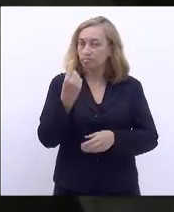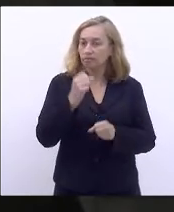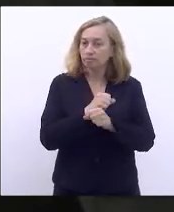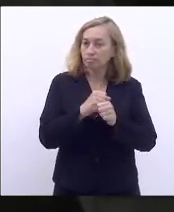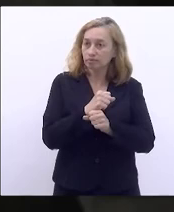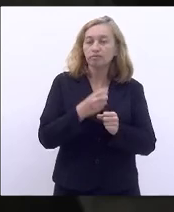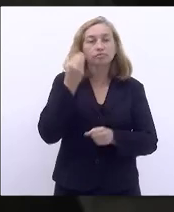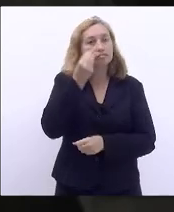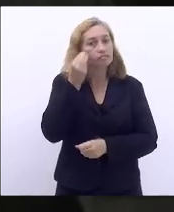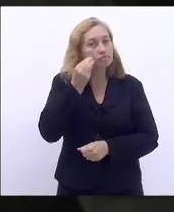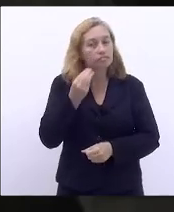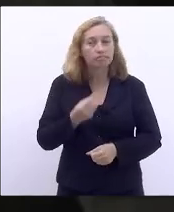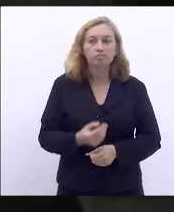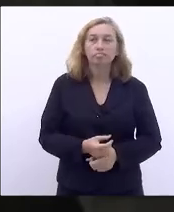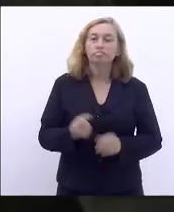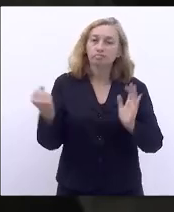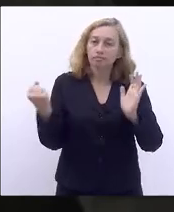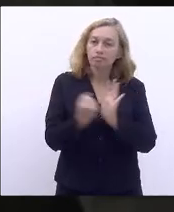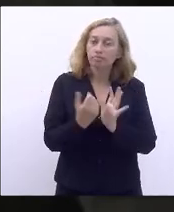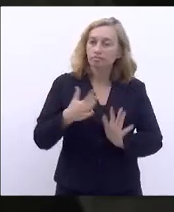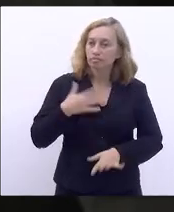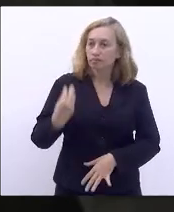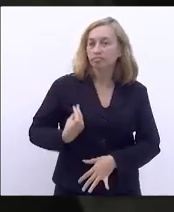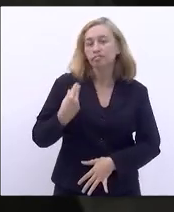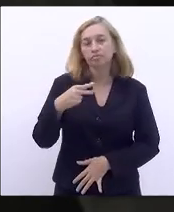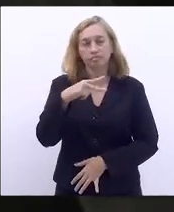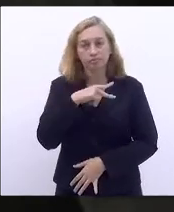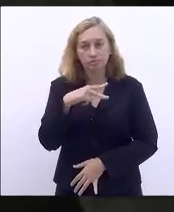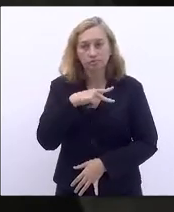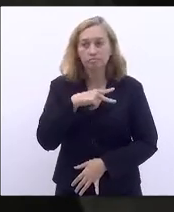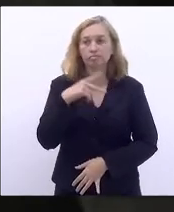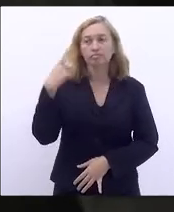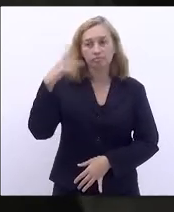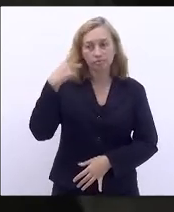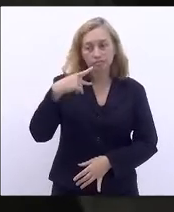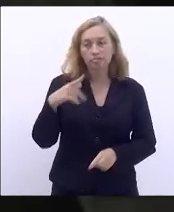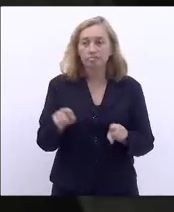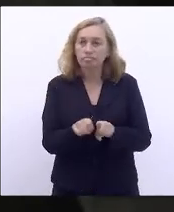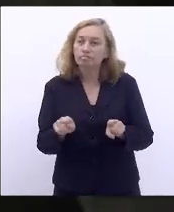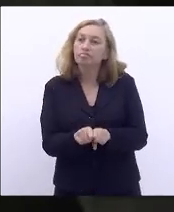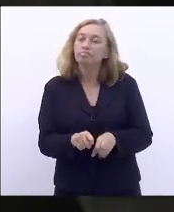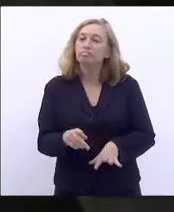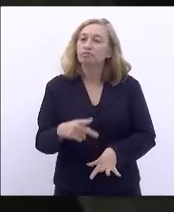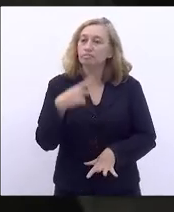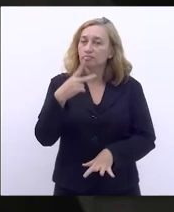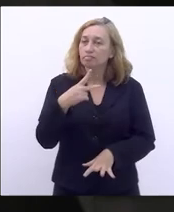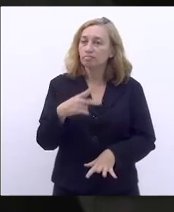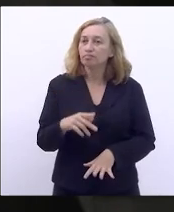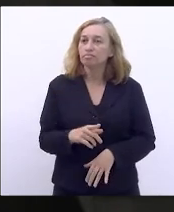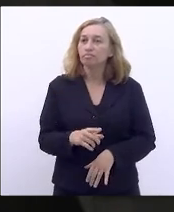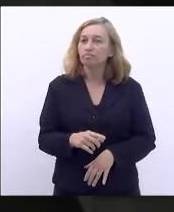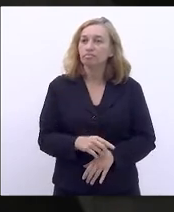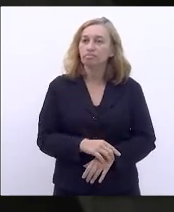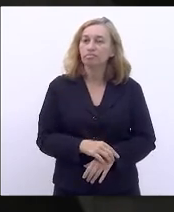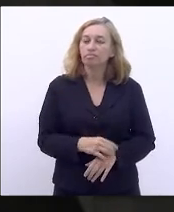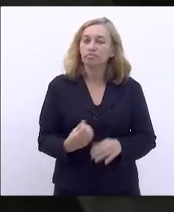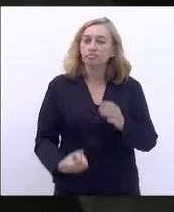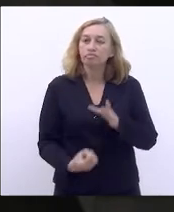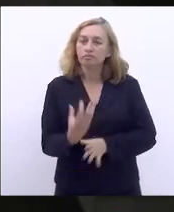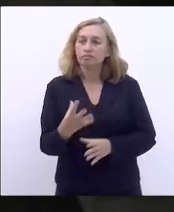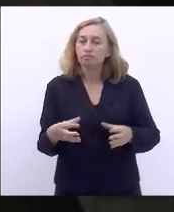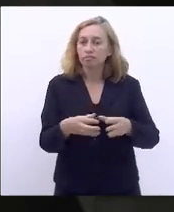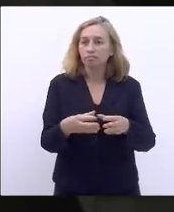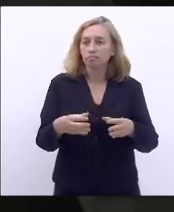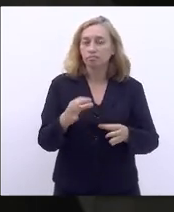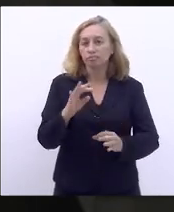Foi uma experiência muito marcante na minha vida pessoal e na minha vida política. Confesso que, quando, na sessão de instalação do Tribunal Especial